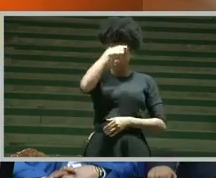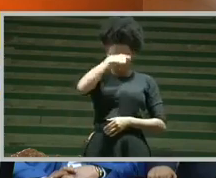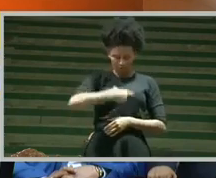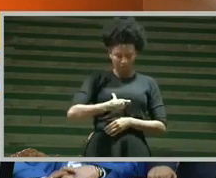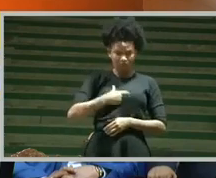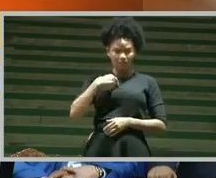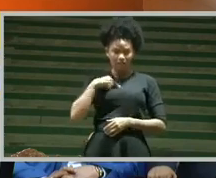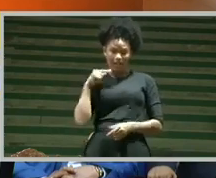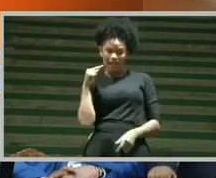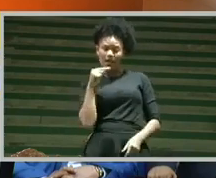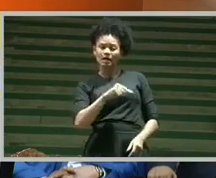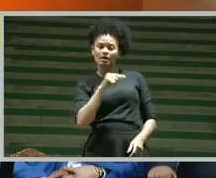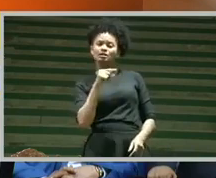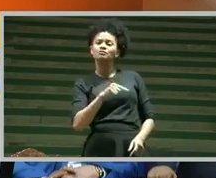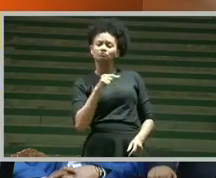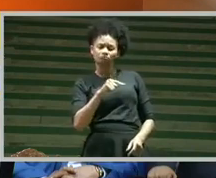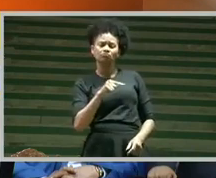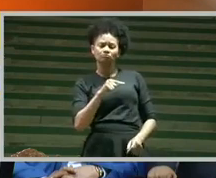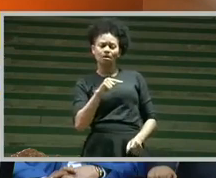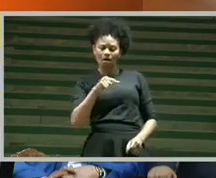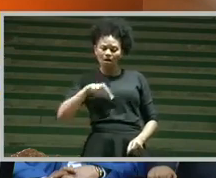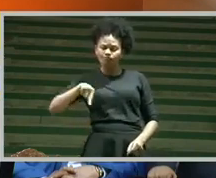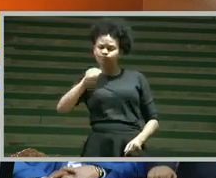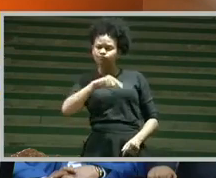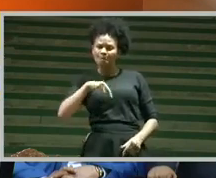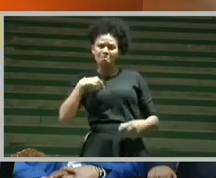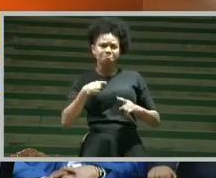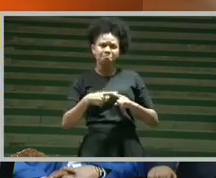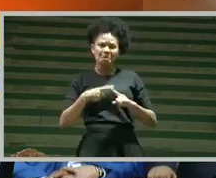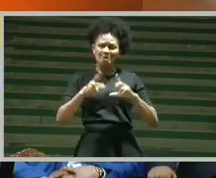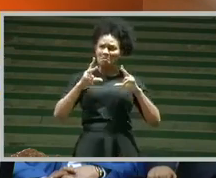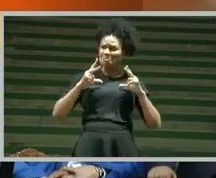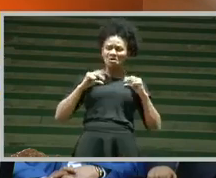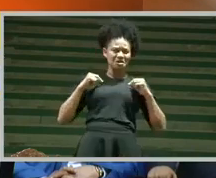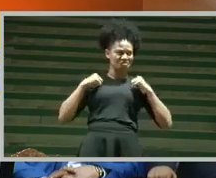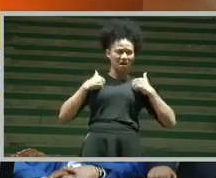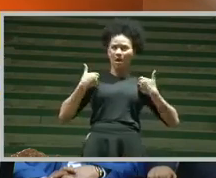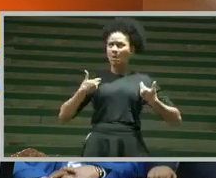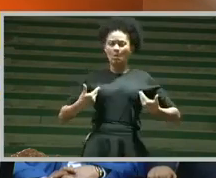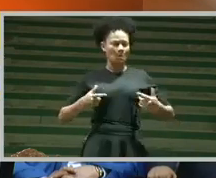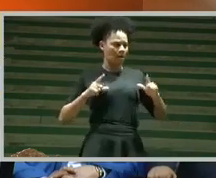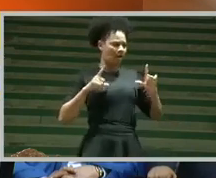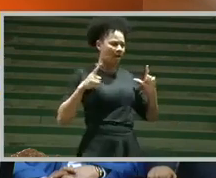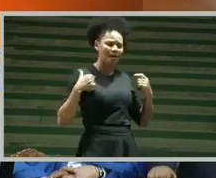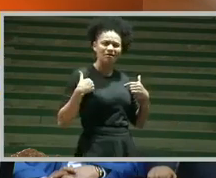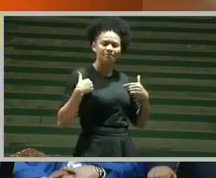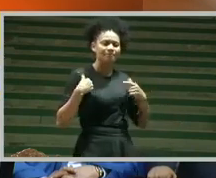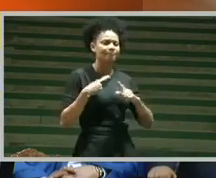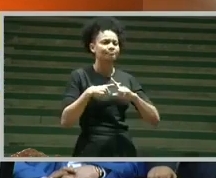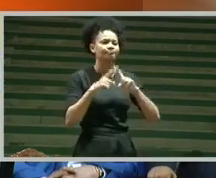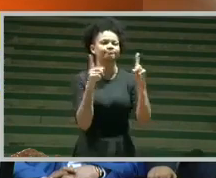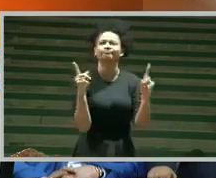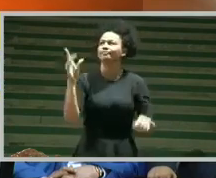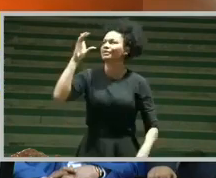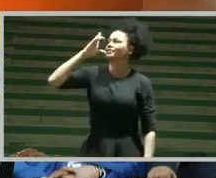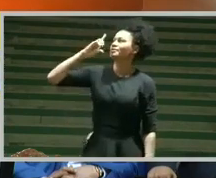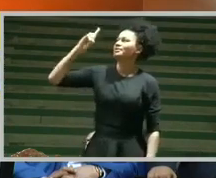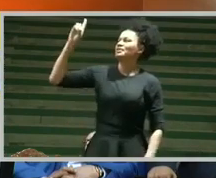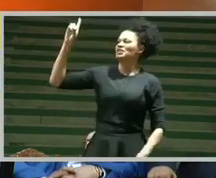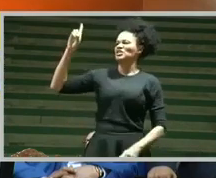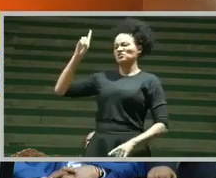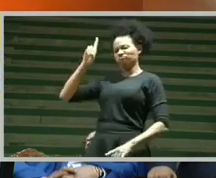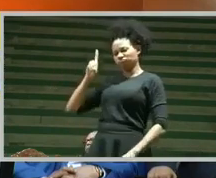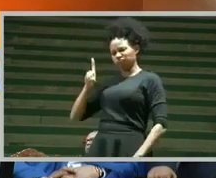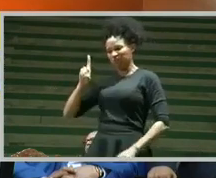estavam ali, estavam não porque mereciam, mas porque Deus os tirara